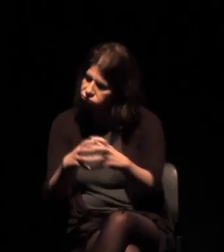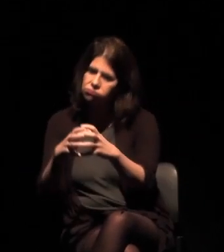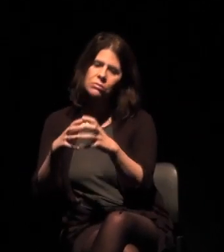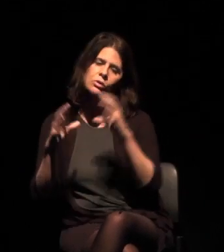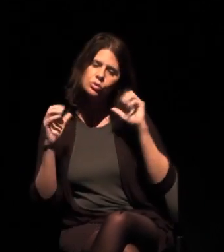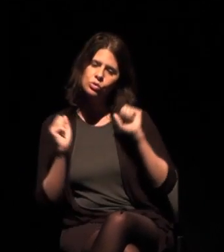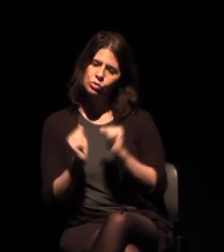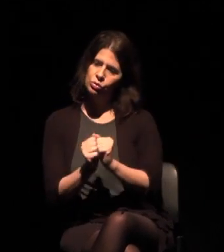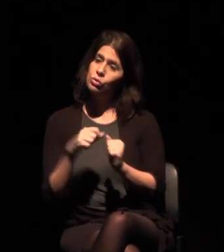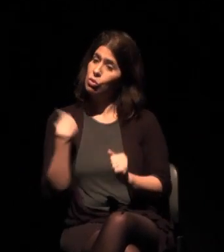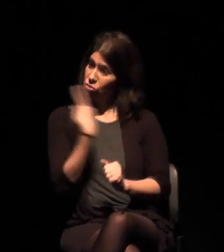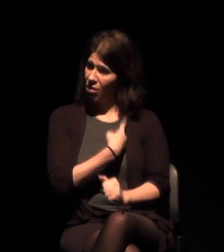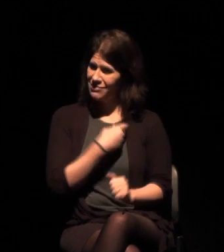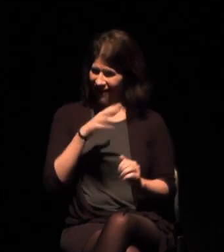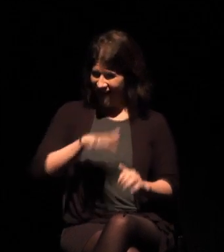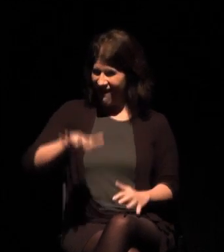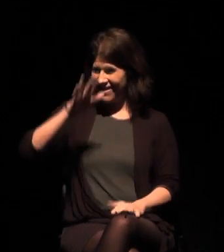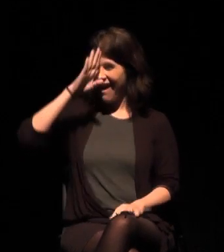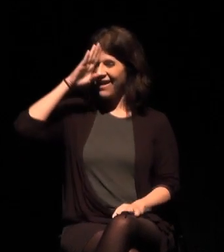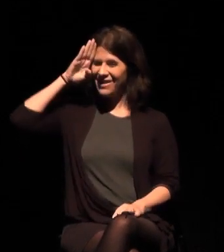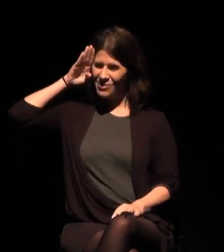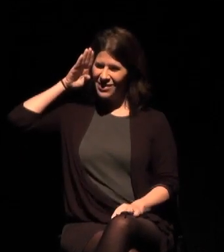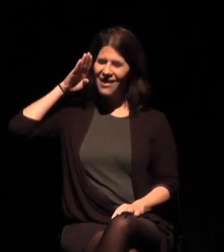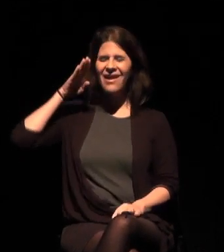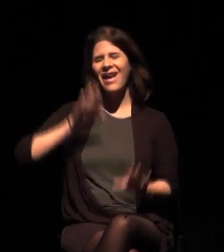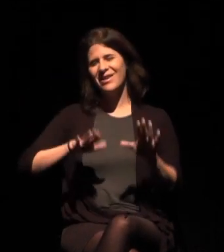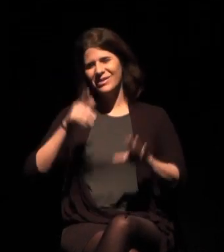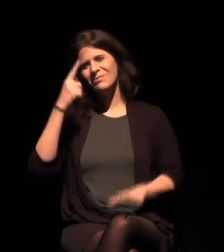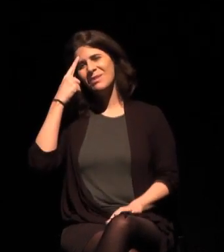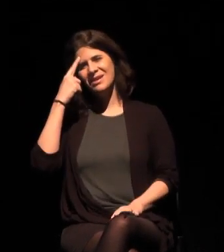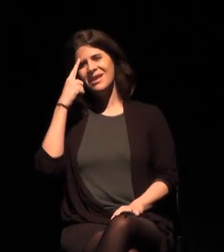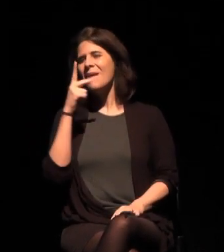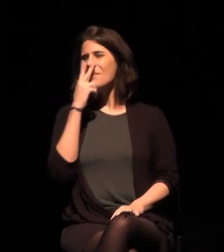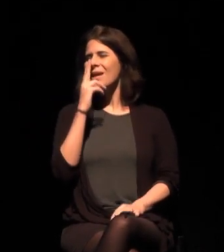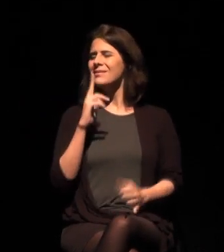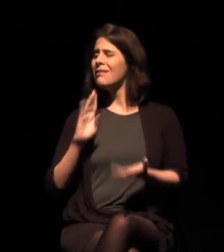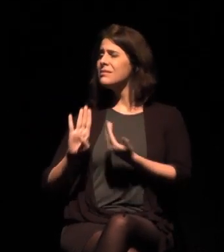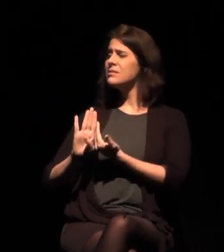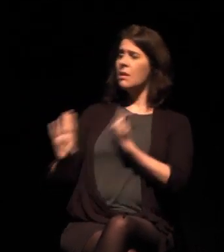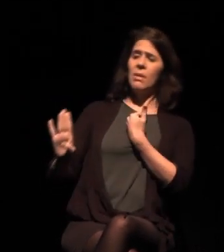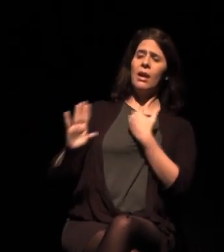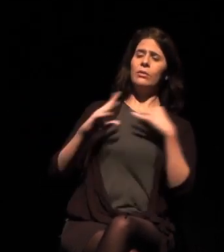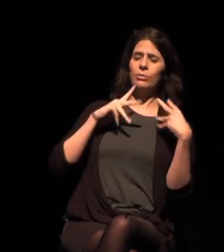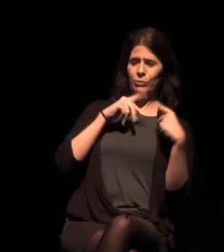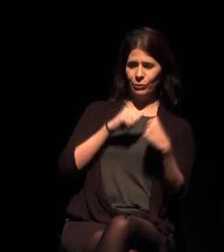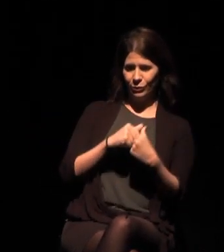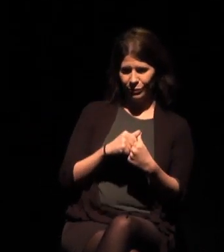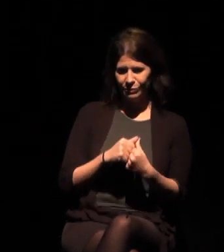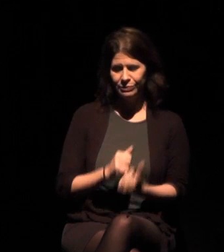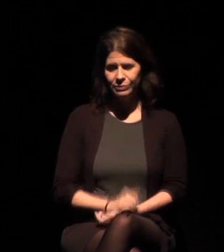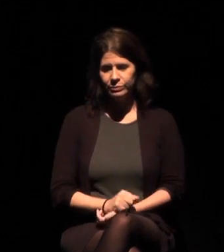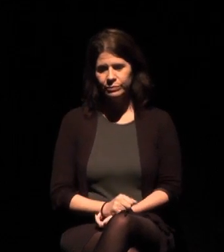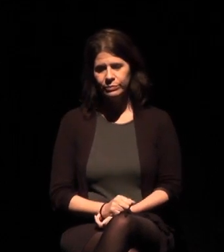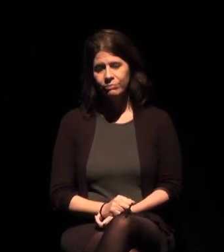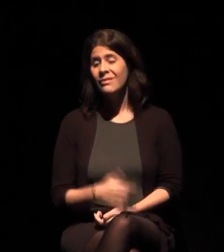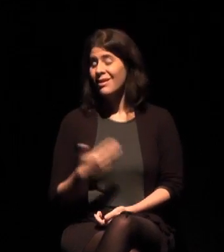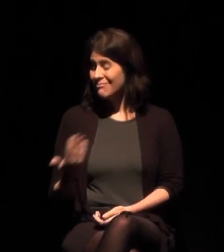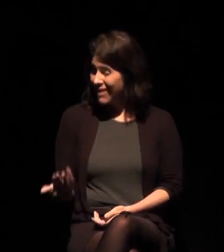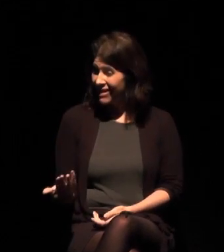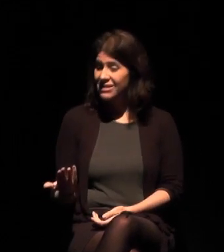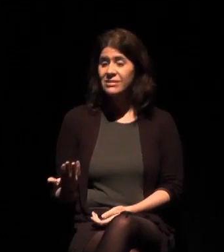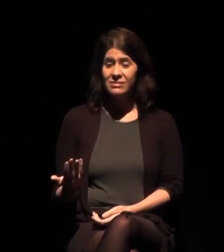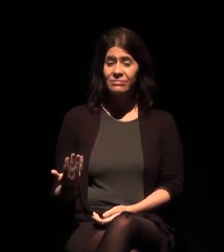muitas vezes achamos alguns de nós que estamos numa torre de marfim levado o ponto é que as universidades